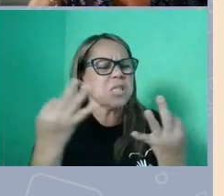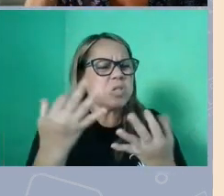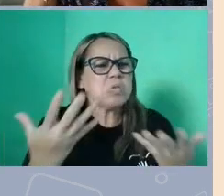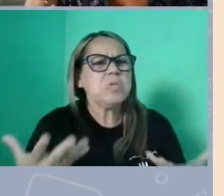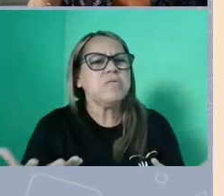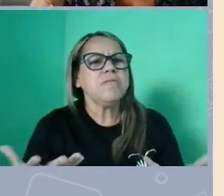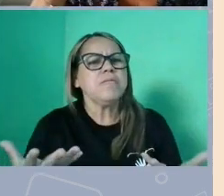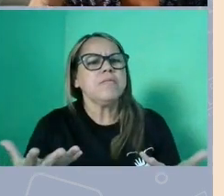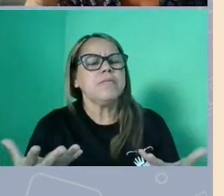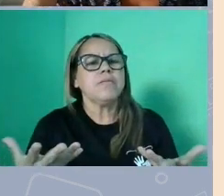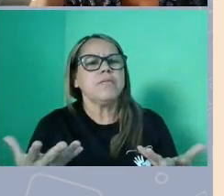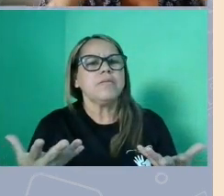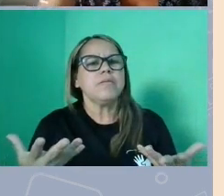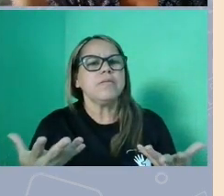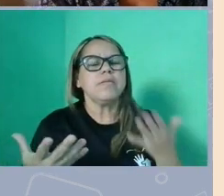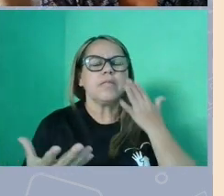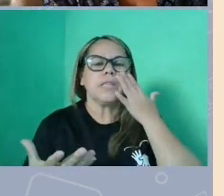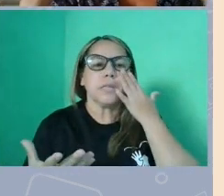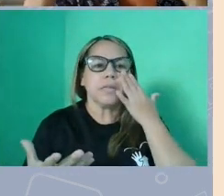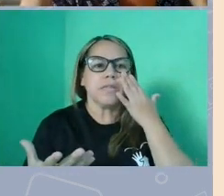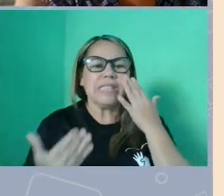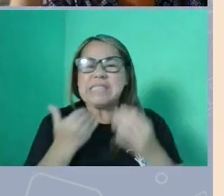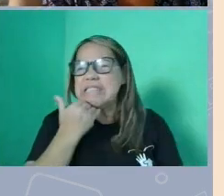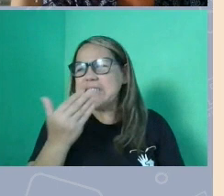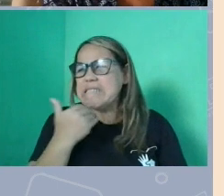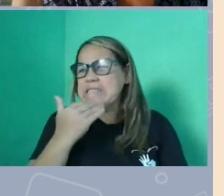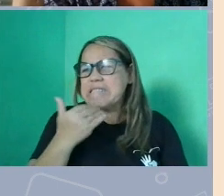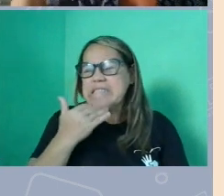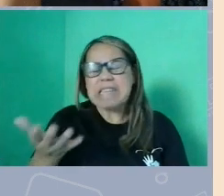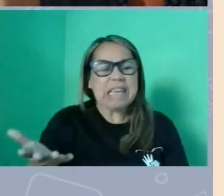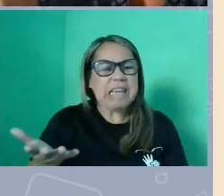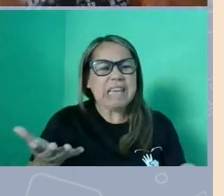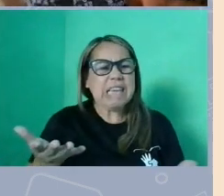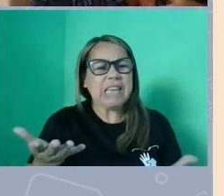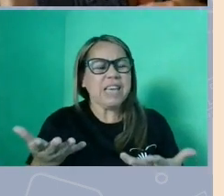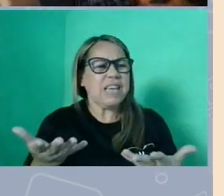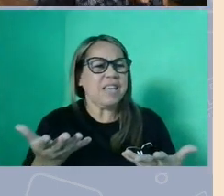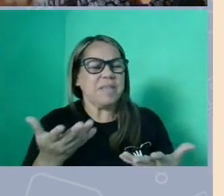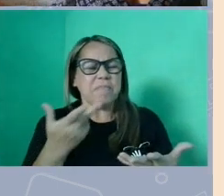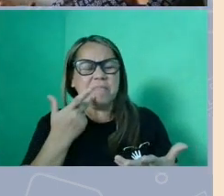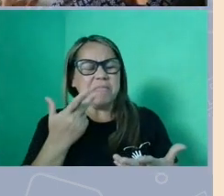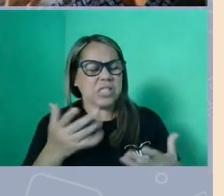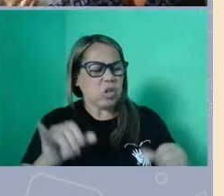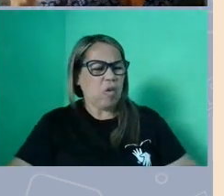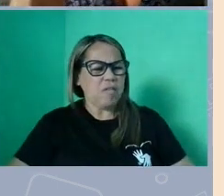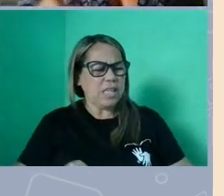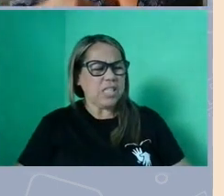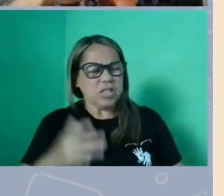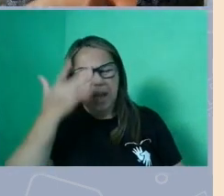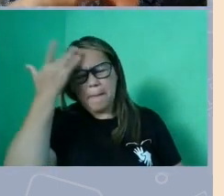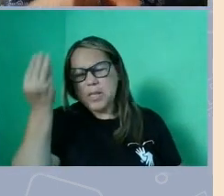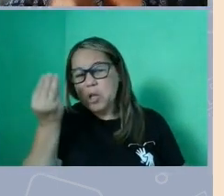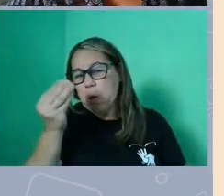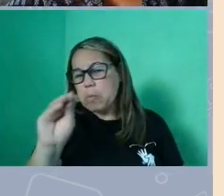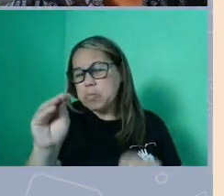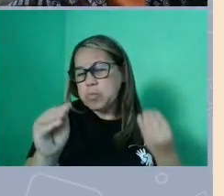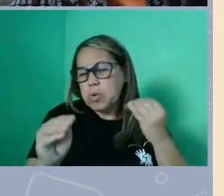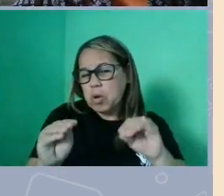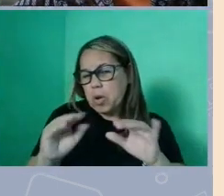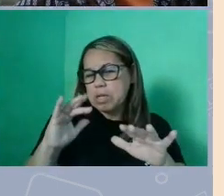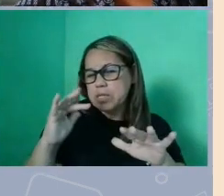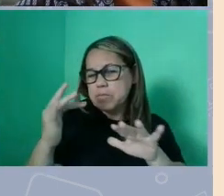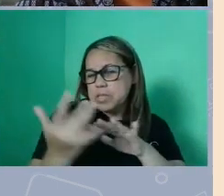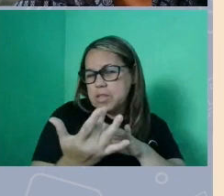ao que tem sem ligação com nenhum tipo de sofrimento será que é o que a pessoa coloca na rede social expressa o que ela realmente